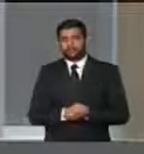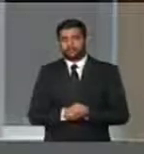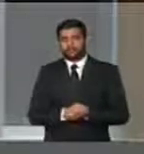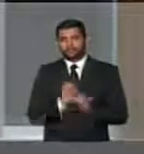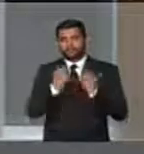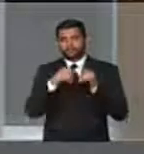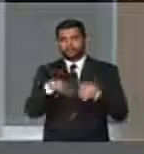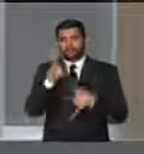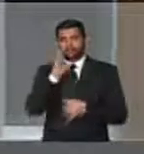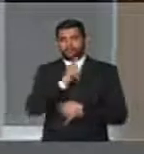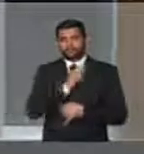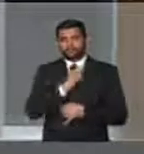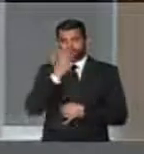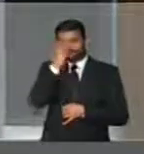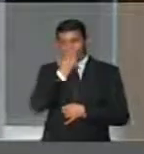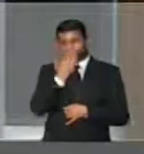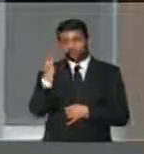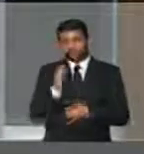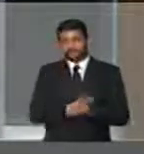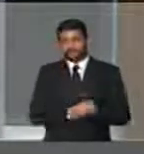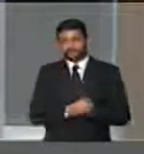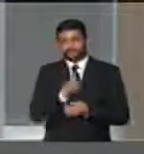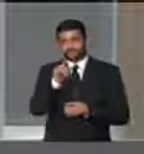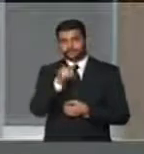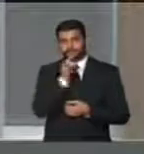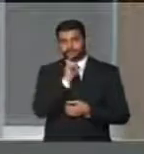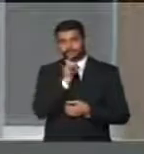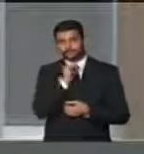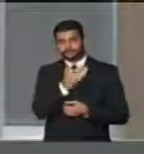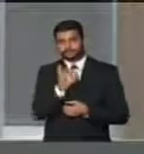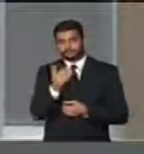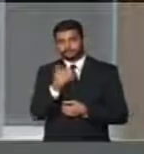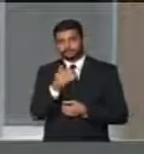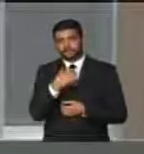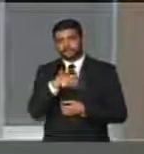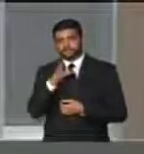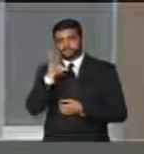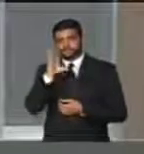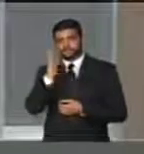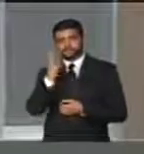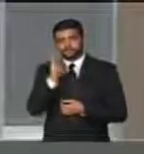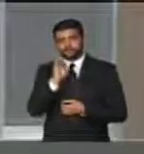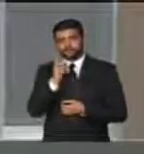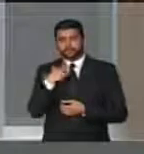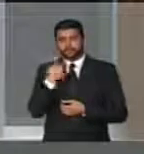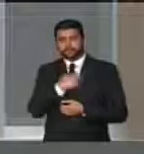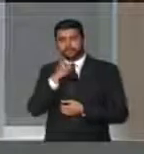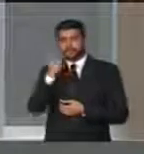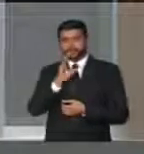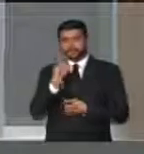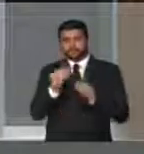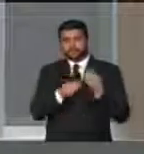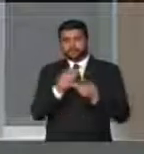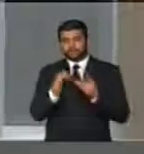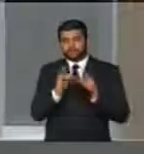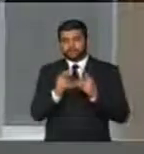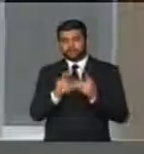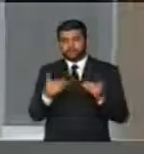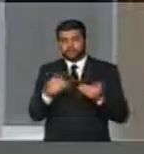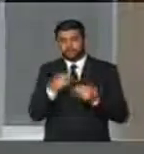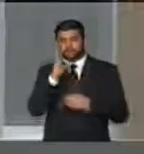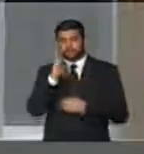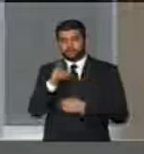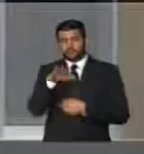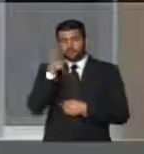Para concluir, presidente, obrigado. Seja um exemplo de superação não só para o Brasil como o mundo. Nós estamos